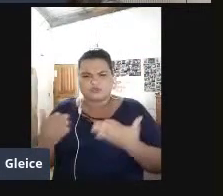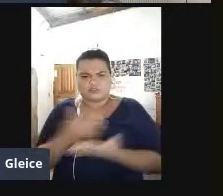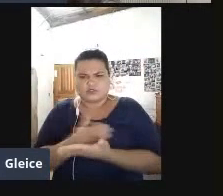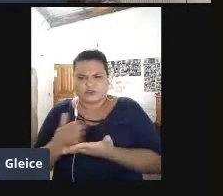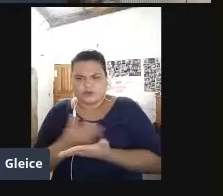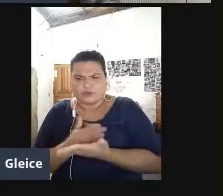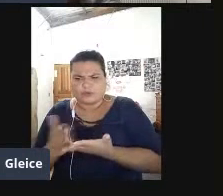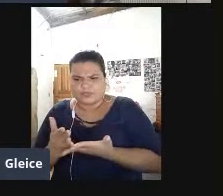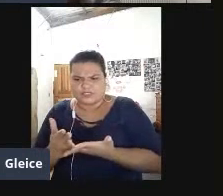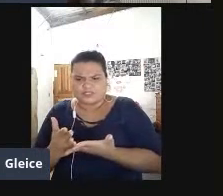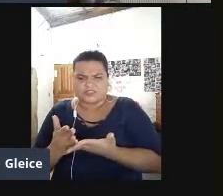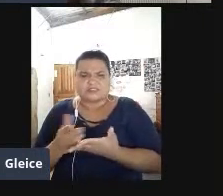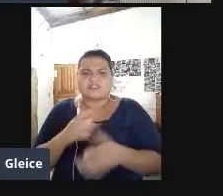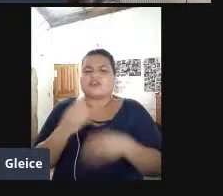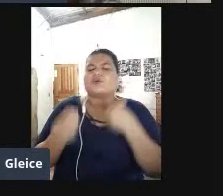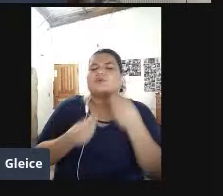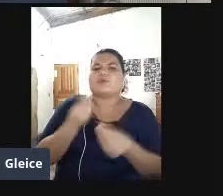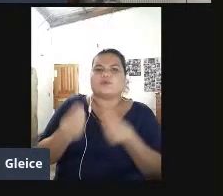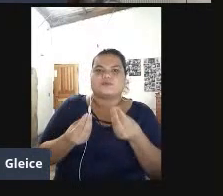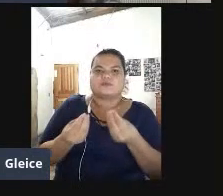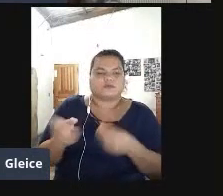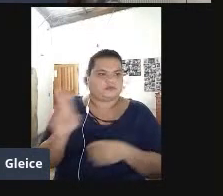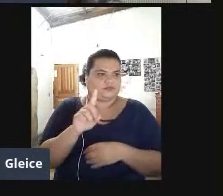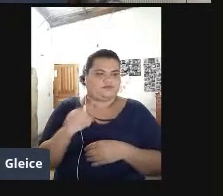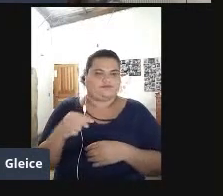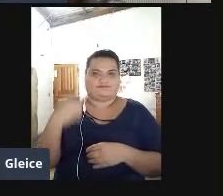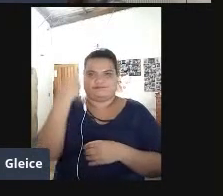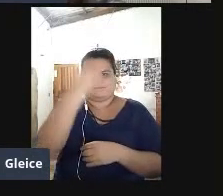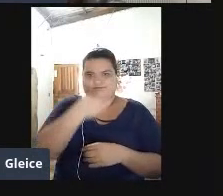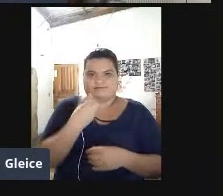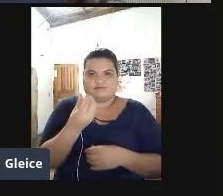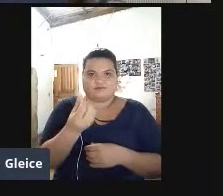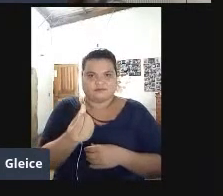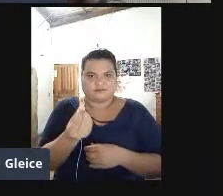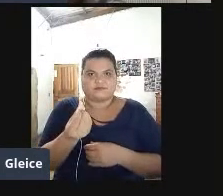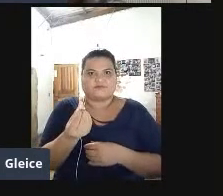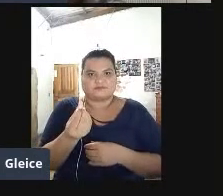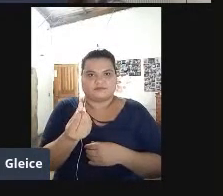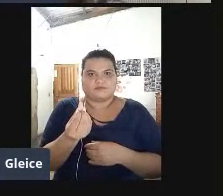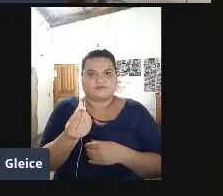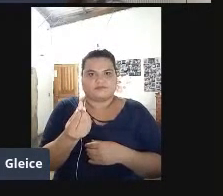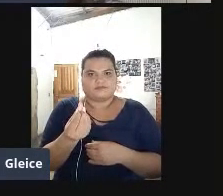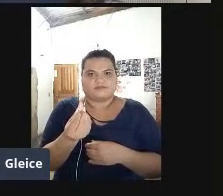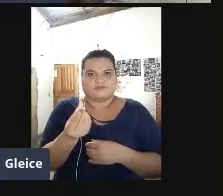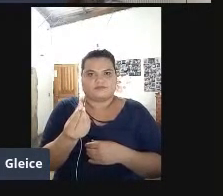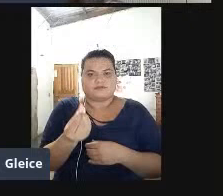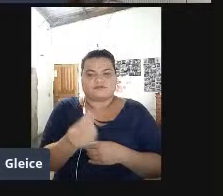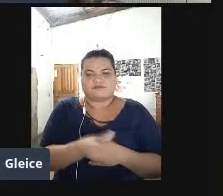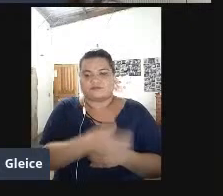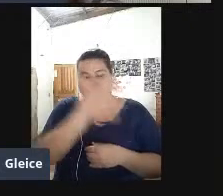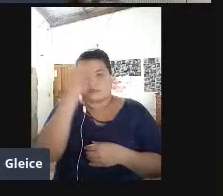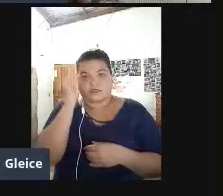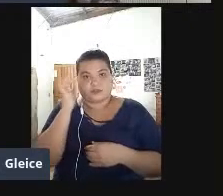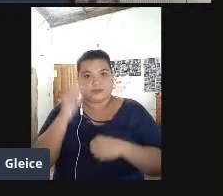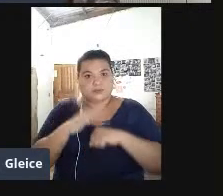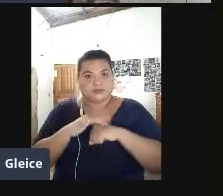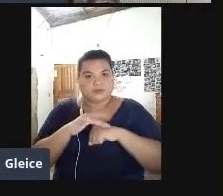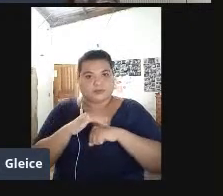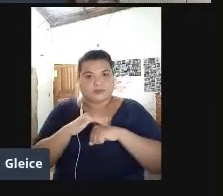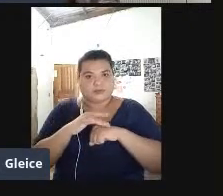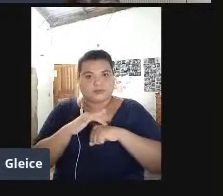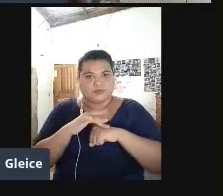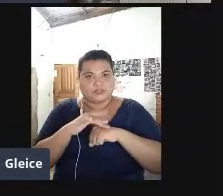automático. Em até 6 horas de admissão, se o paciente tiver indicação clínica para alimentação, se ele não tiver